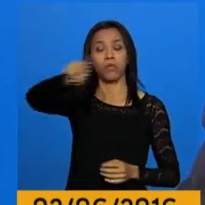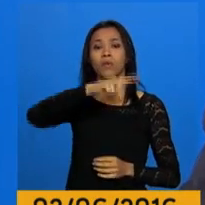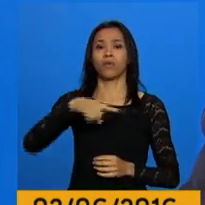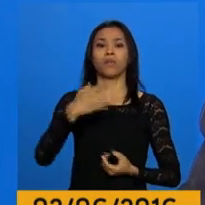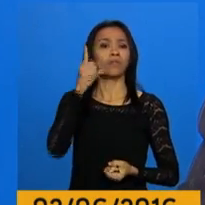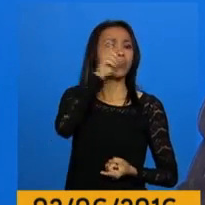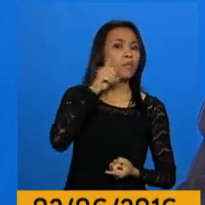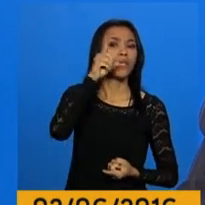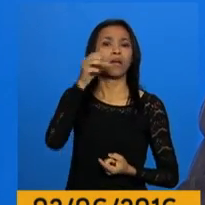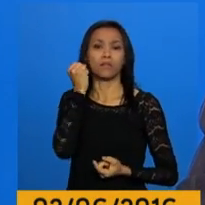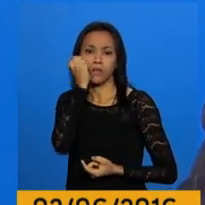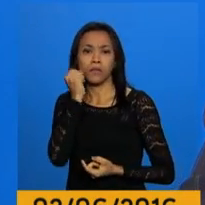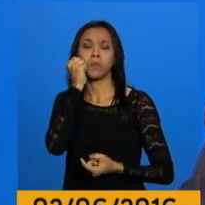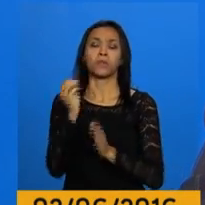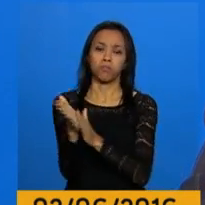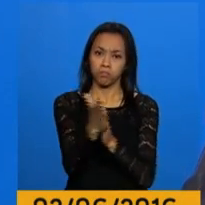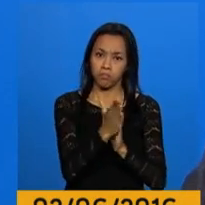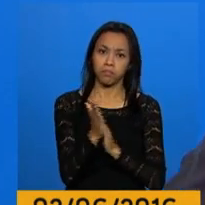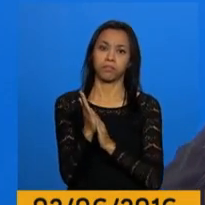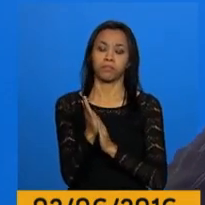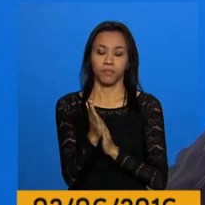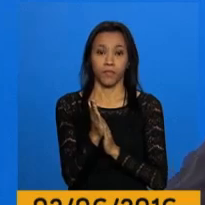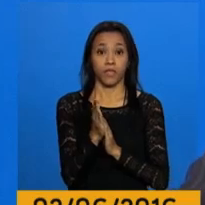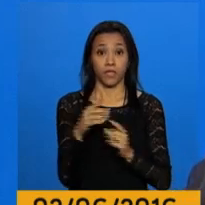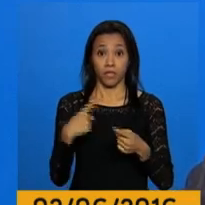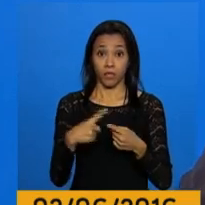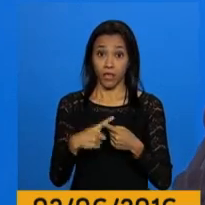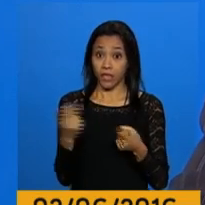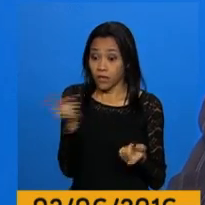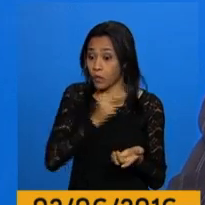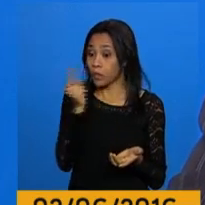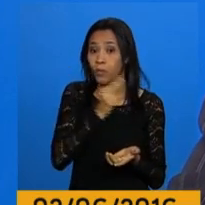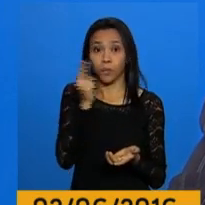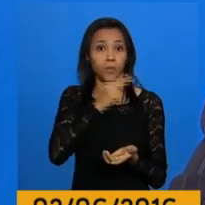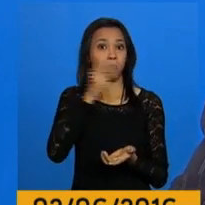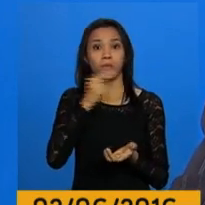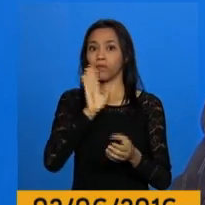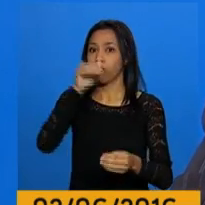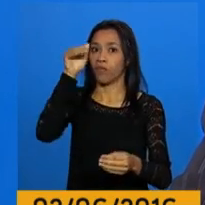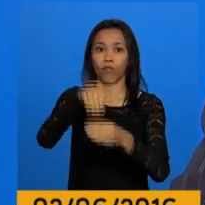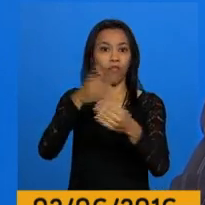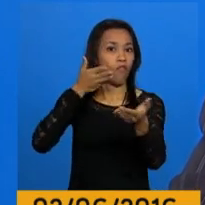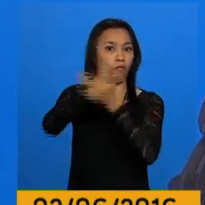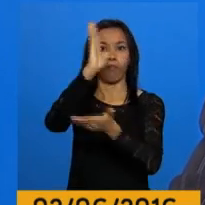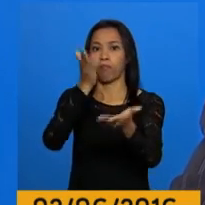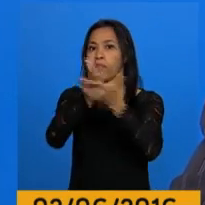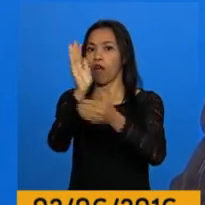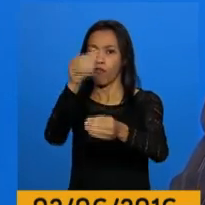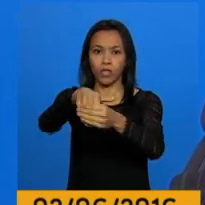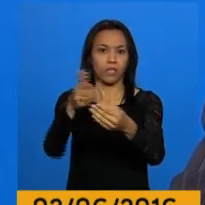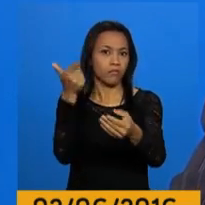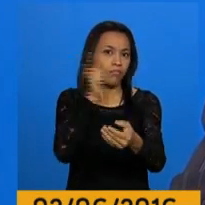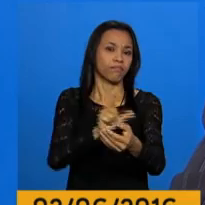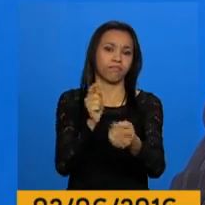do governo com relação à sua base, que está dando a velocidade necessária. Portanto, nós